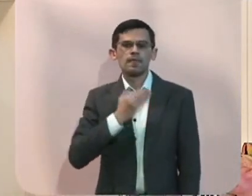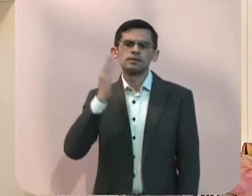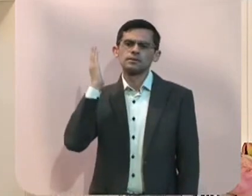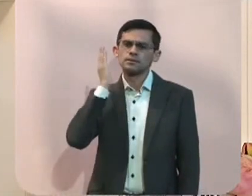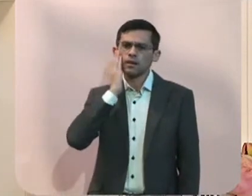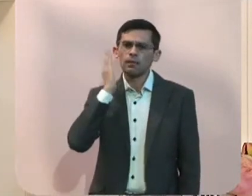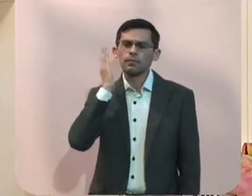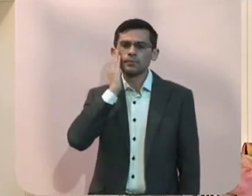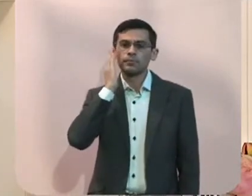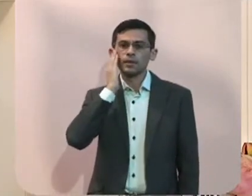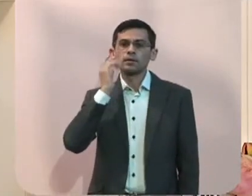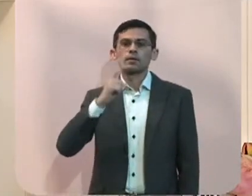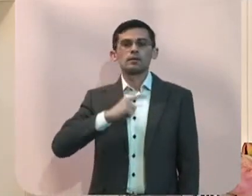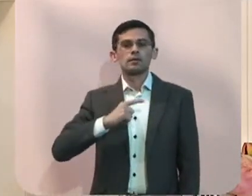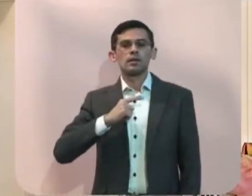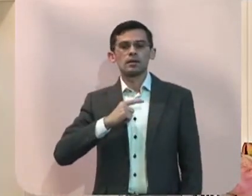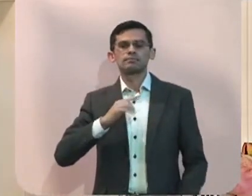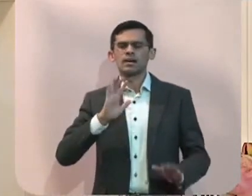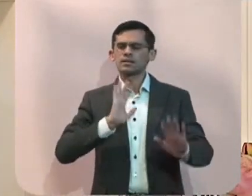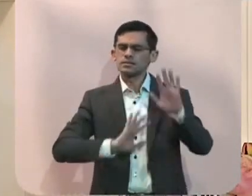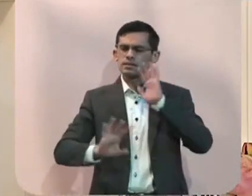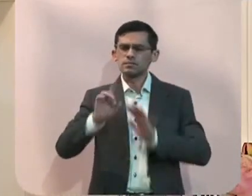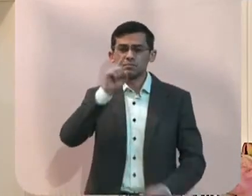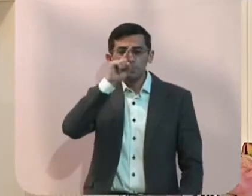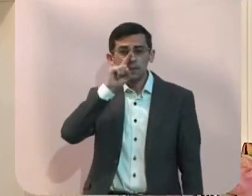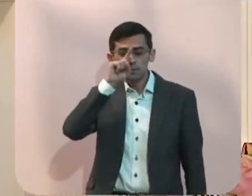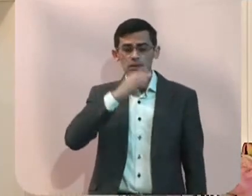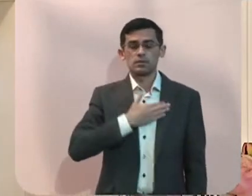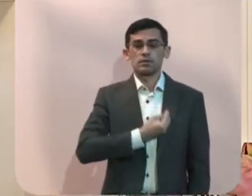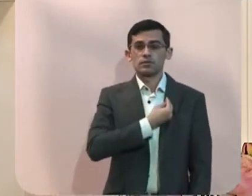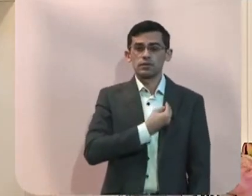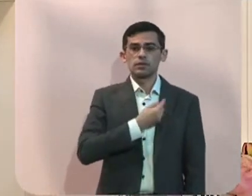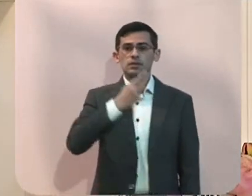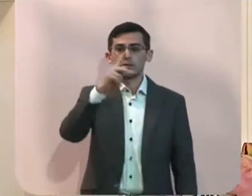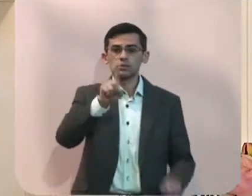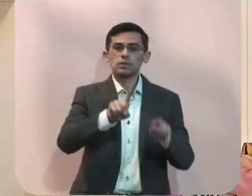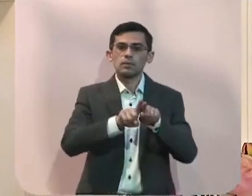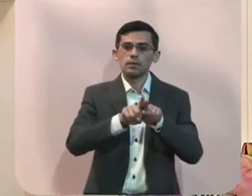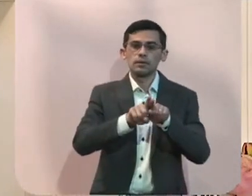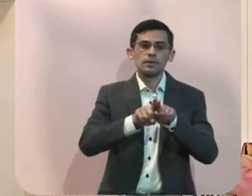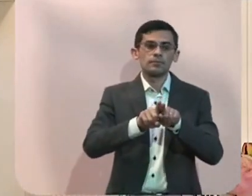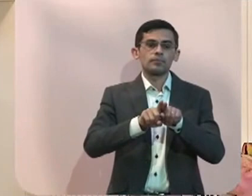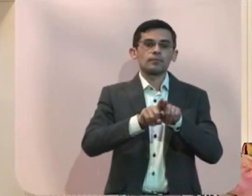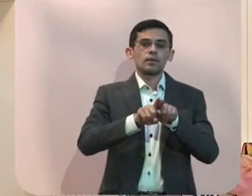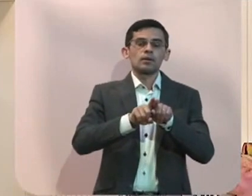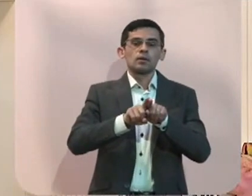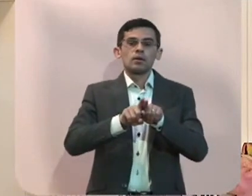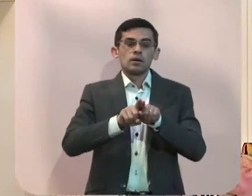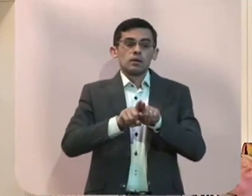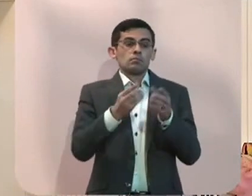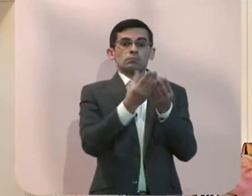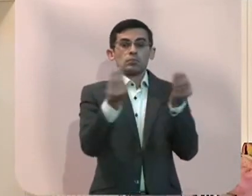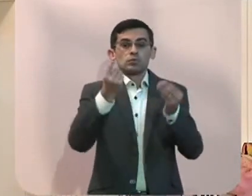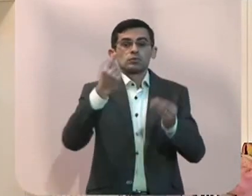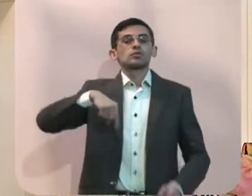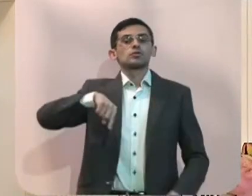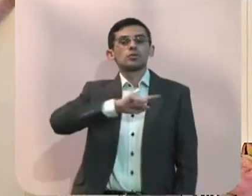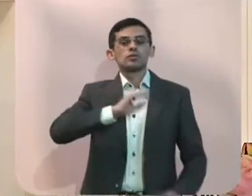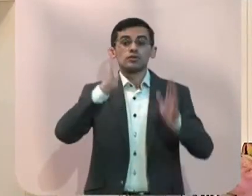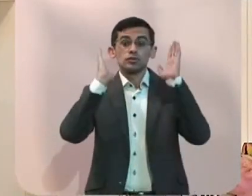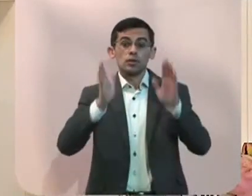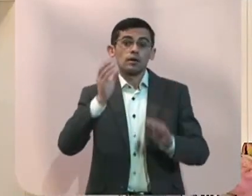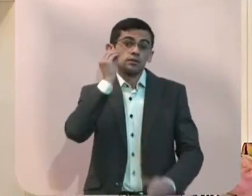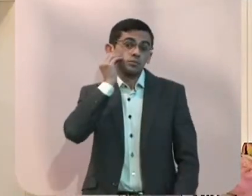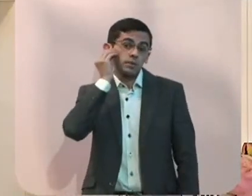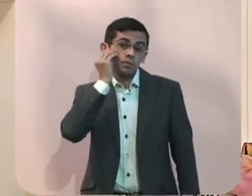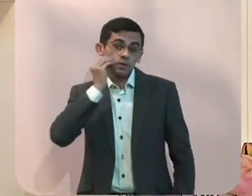sabe, existe um grande perigo na minha vida e na sua vida. Muito provavelmente, muitos de nós já